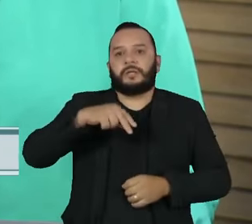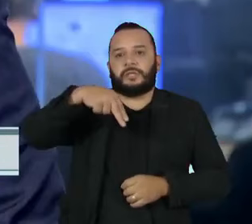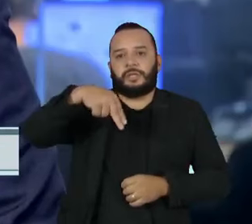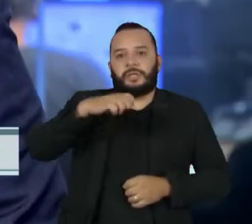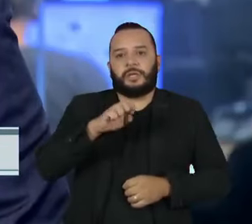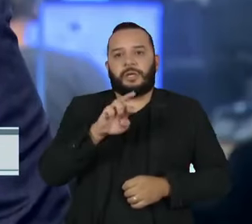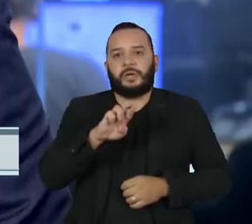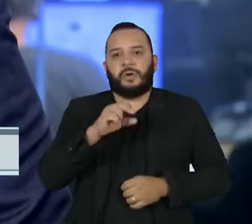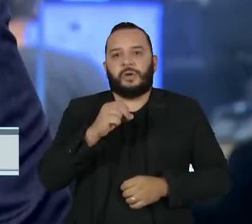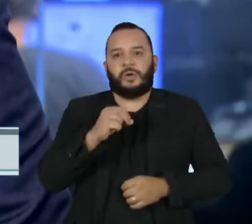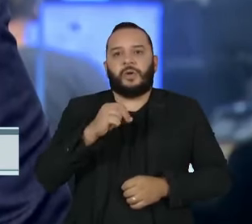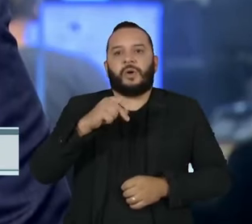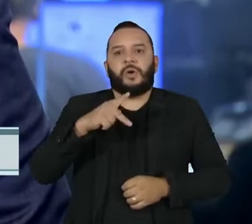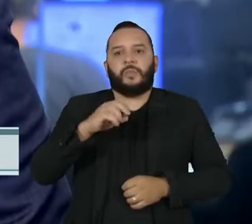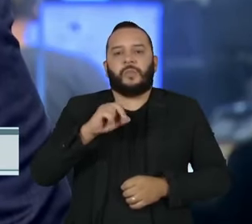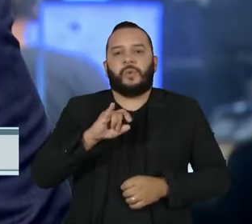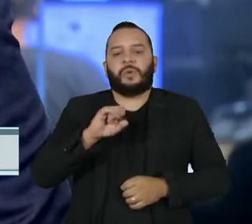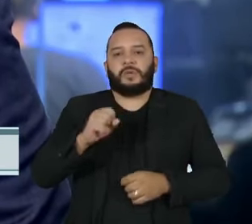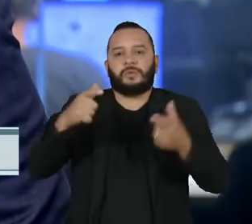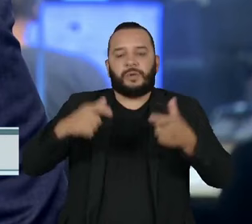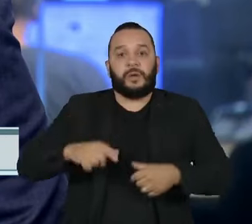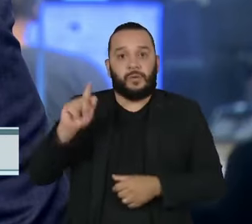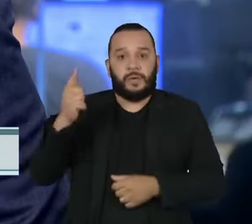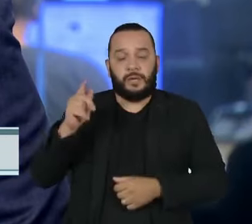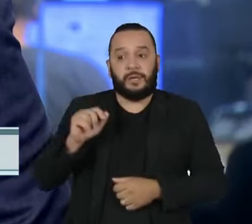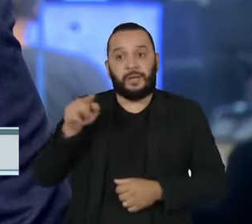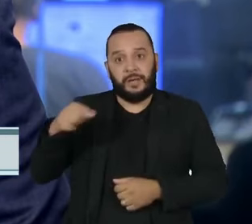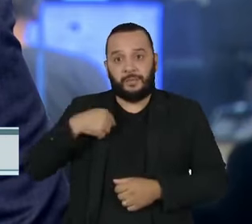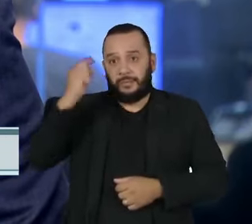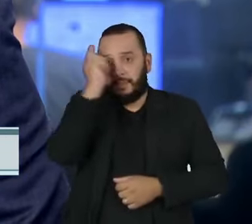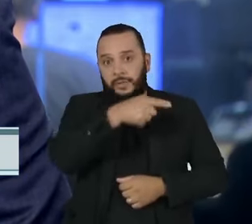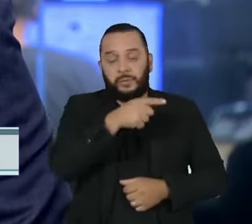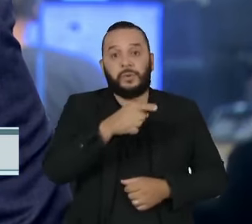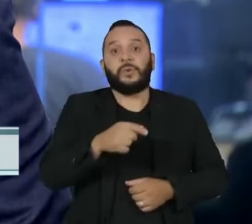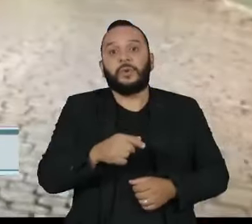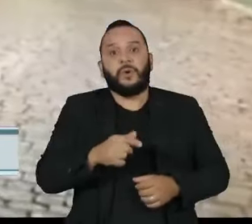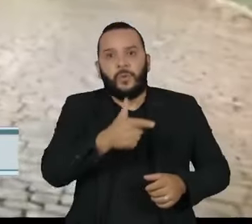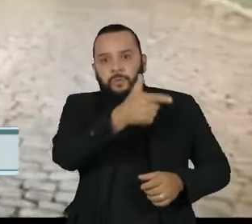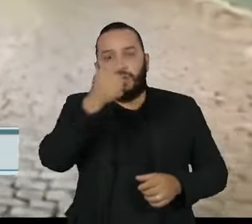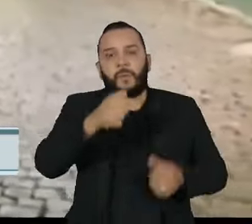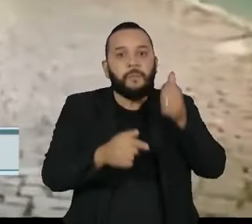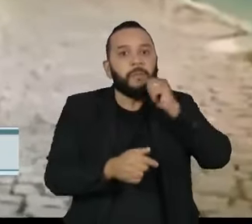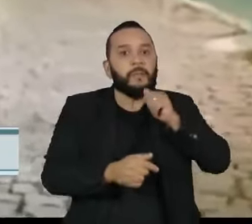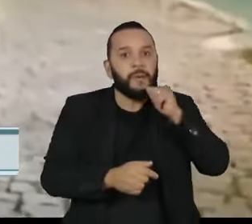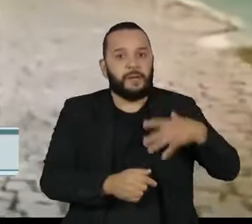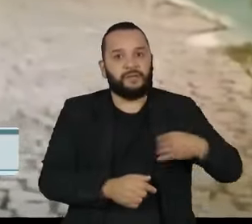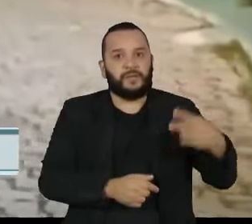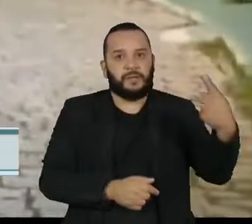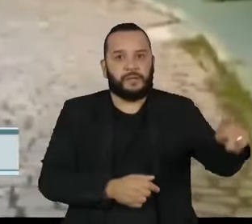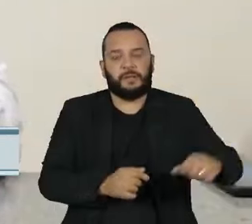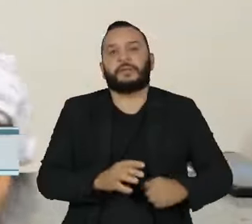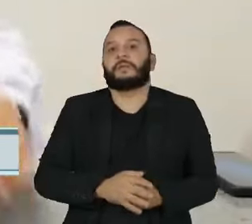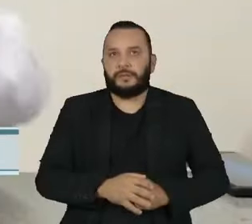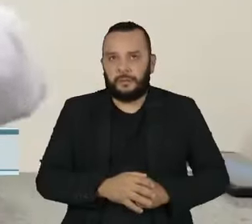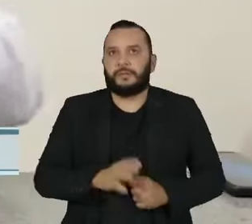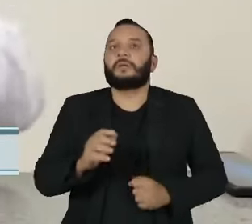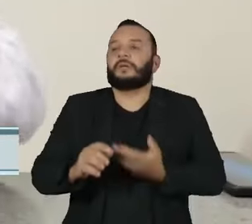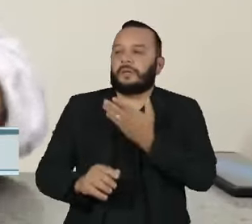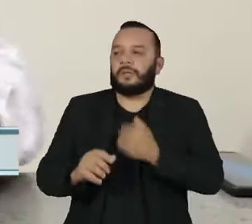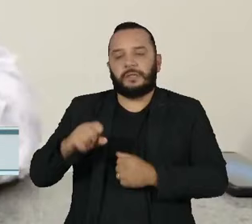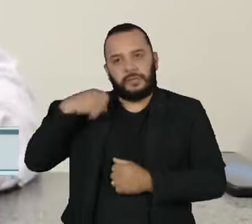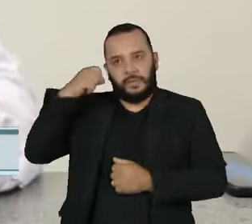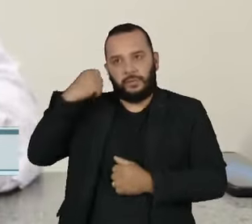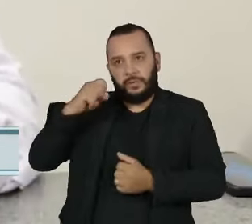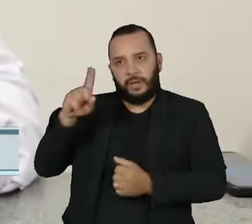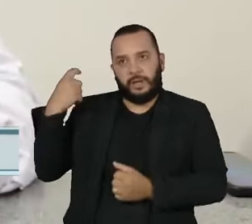Goiânia ele é suspeito de mandar matar a mãe de uma das filhas dele a Polícia Civil de Goiás prendeu esse Senador